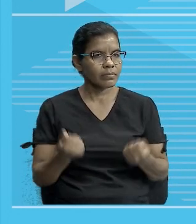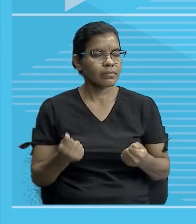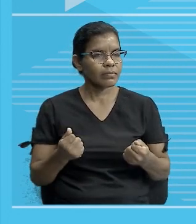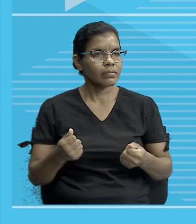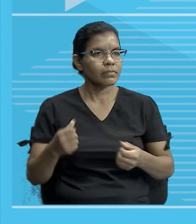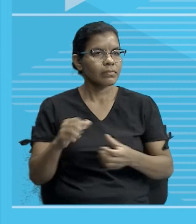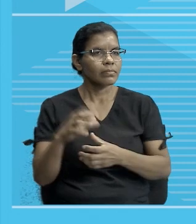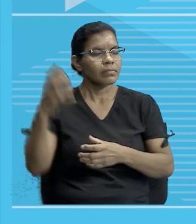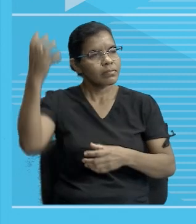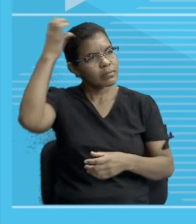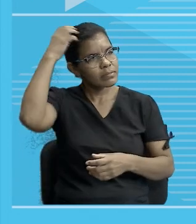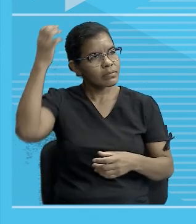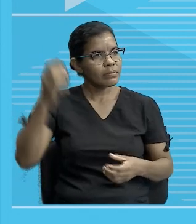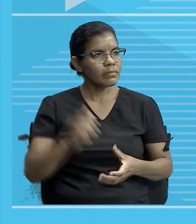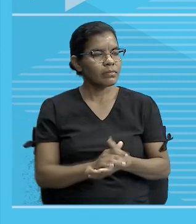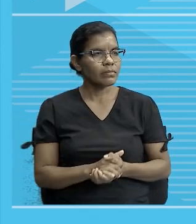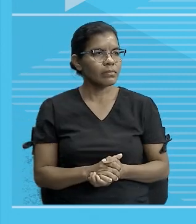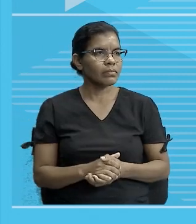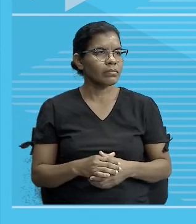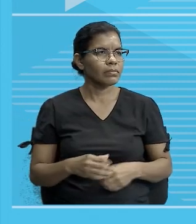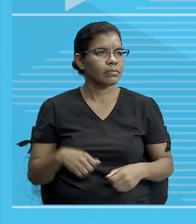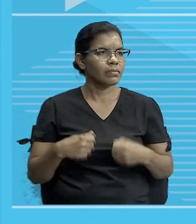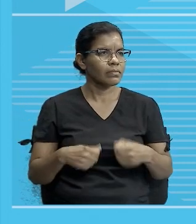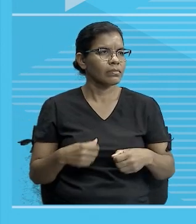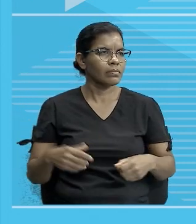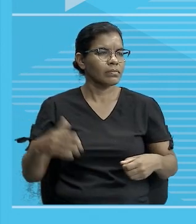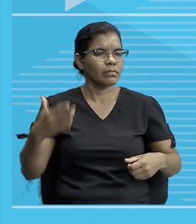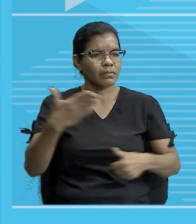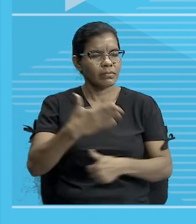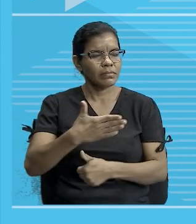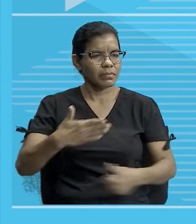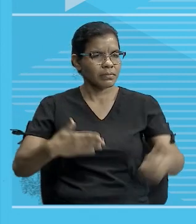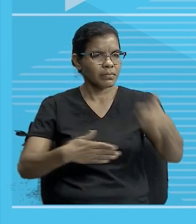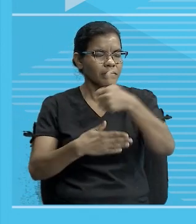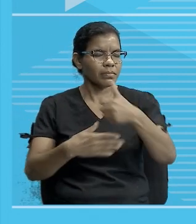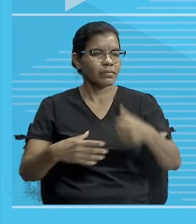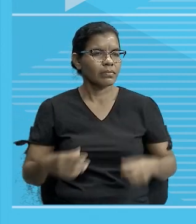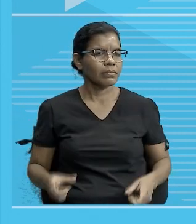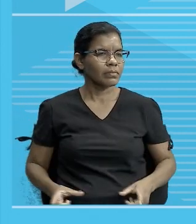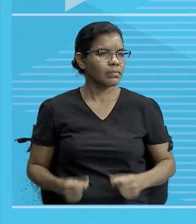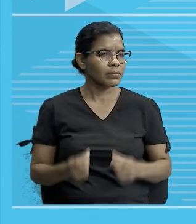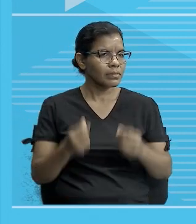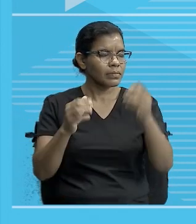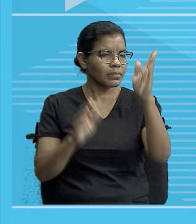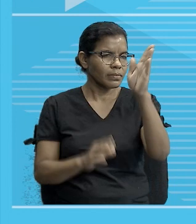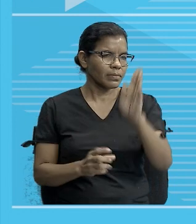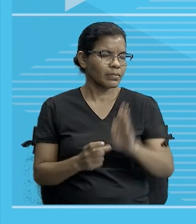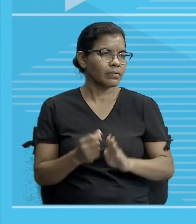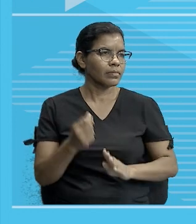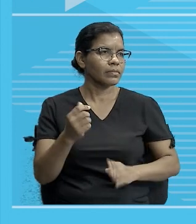do iluminismo vinha combater os privilégios dos ricos, dos poderosos, da nobreza e do clero.